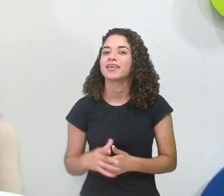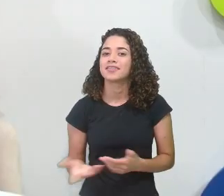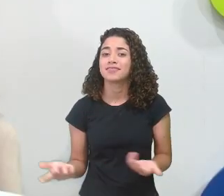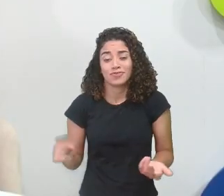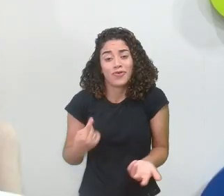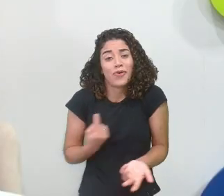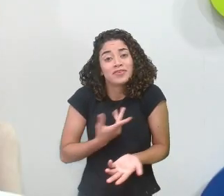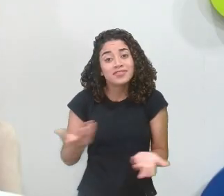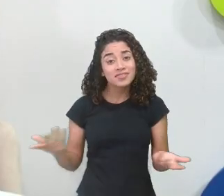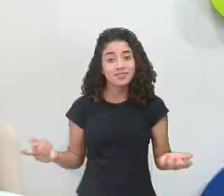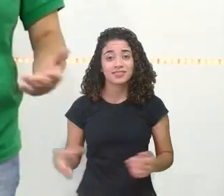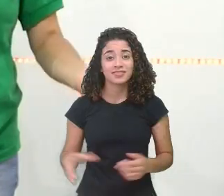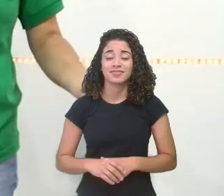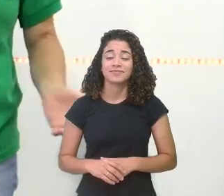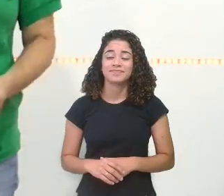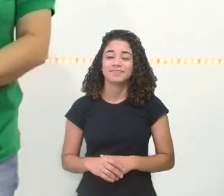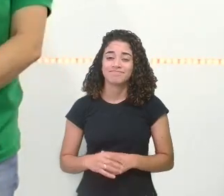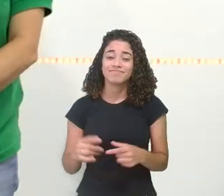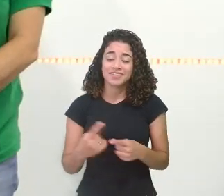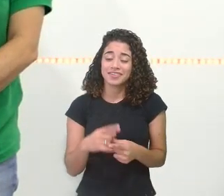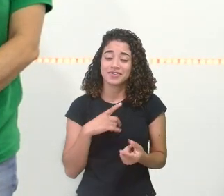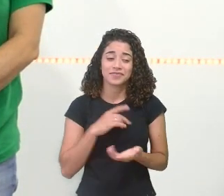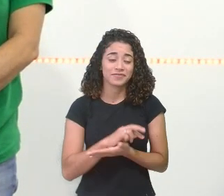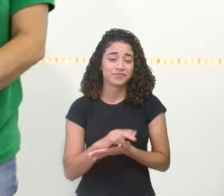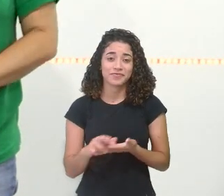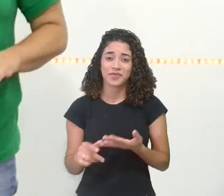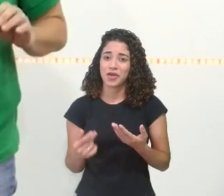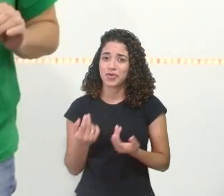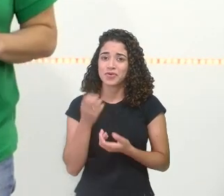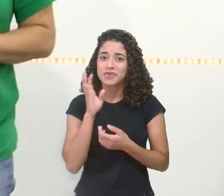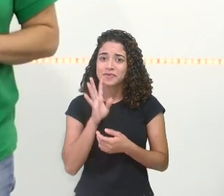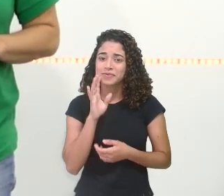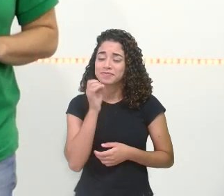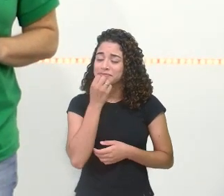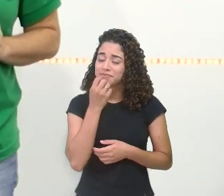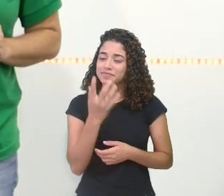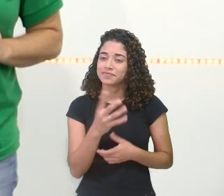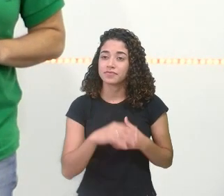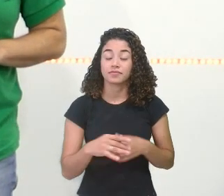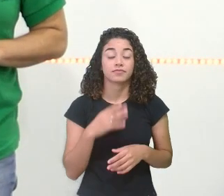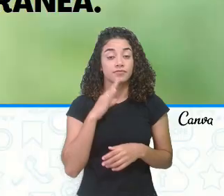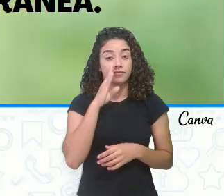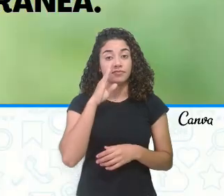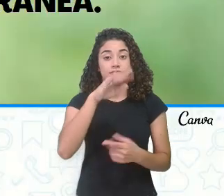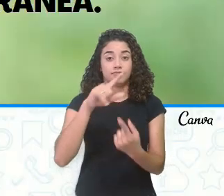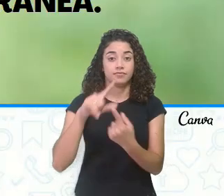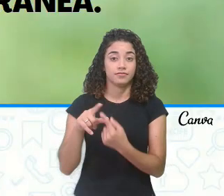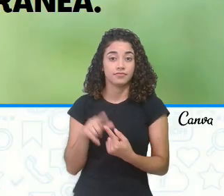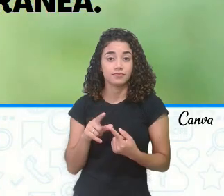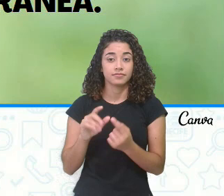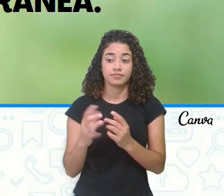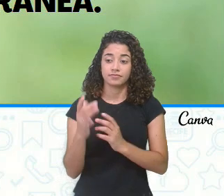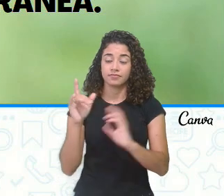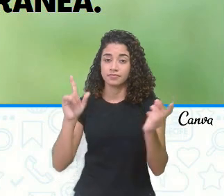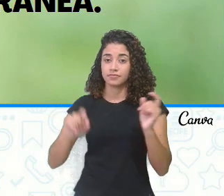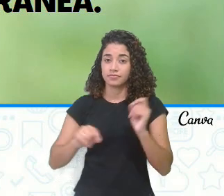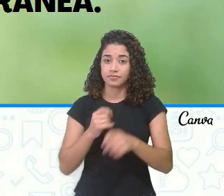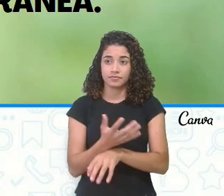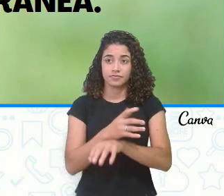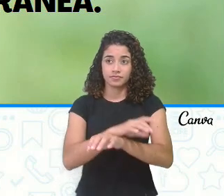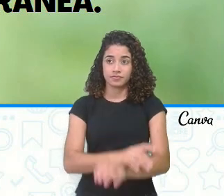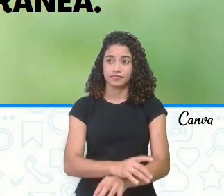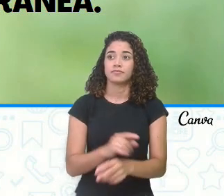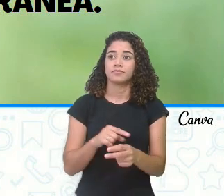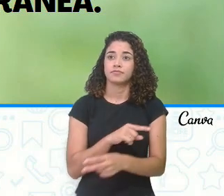verdade. Tinha várias coisas legais ali. Ó, os principais tipos de vegetação são deserto,